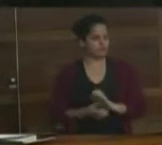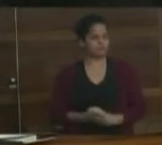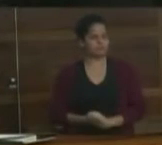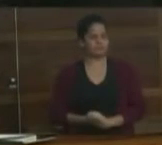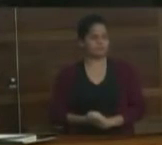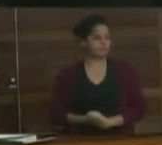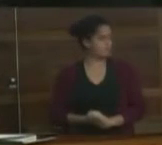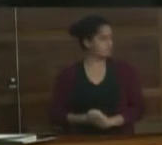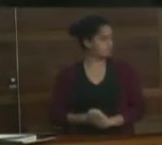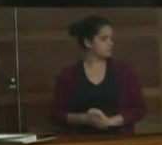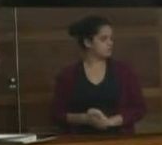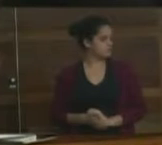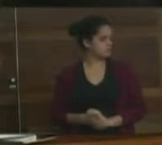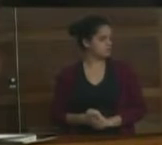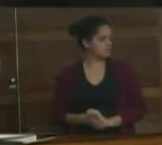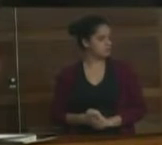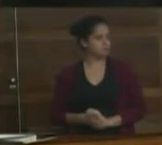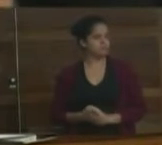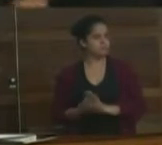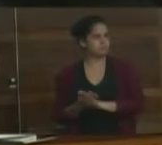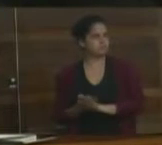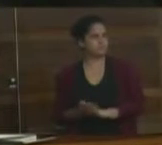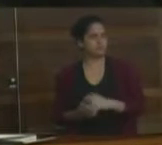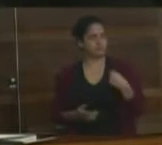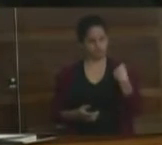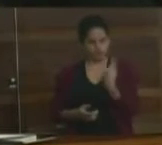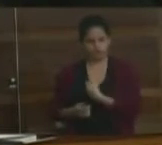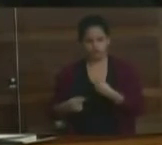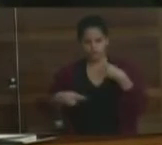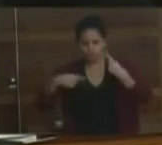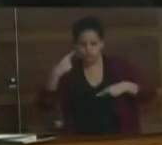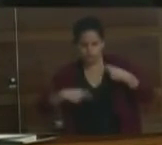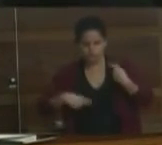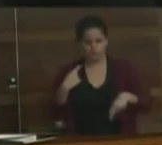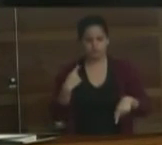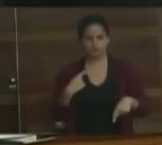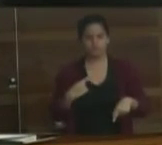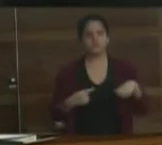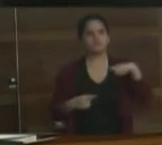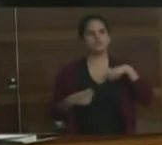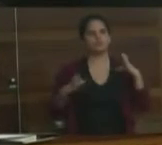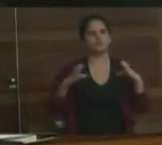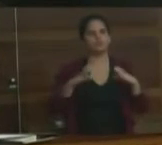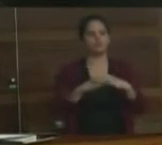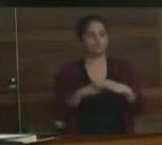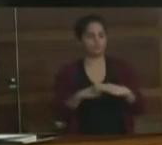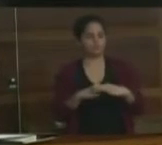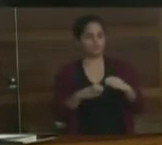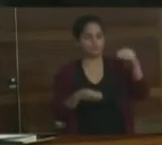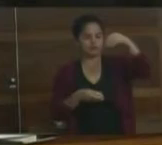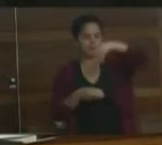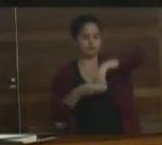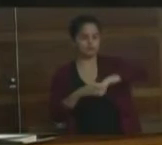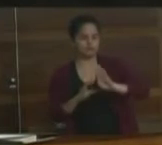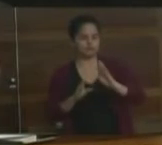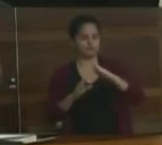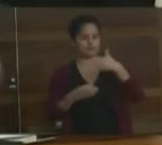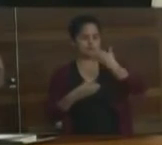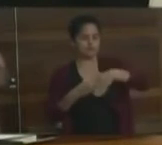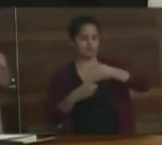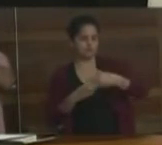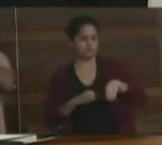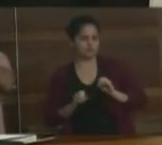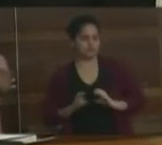autores e não é nada demais não mas nós estamos brigando existe uma comissão específica da secretaria de